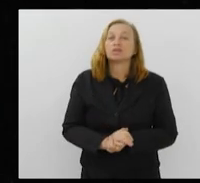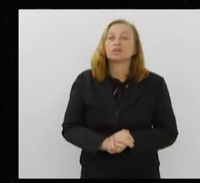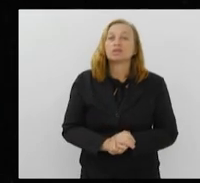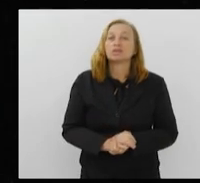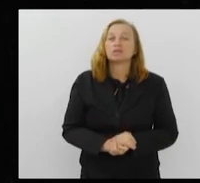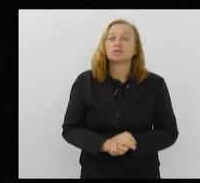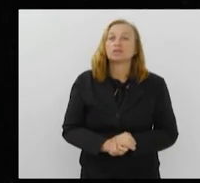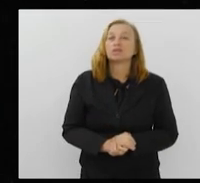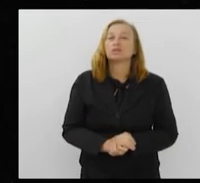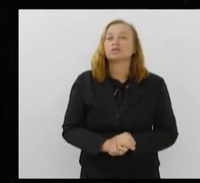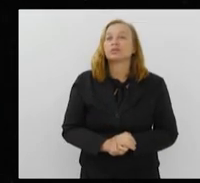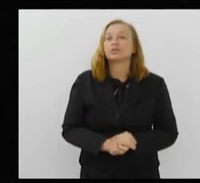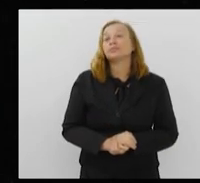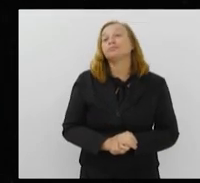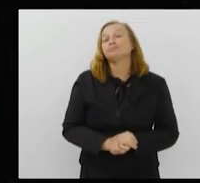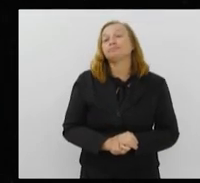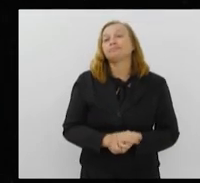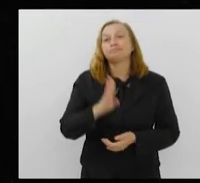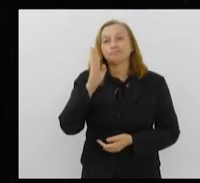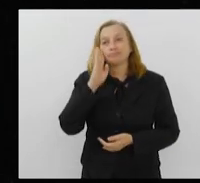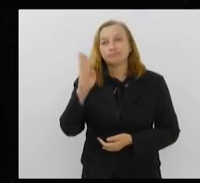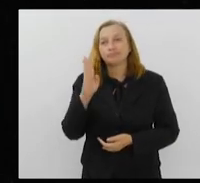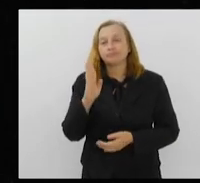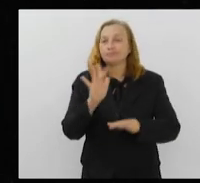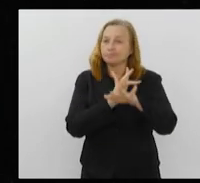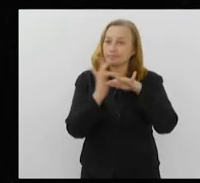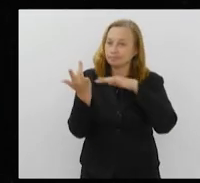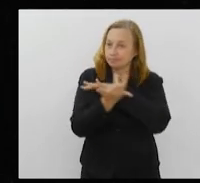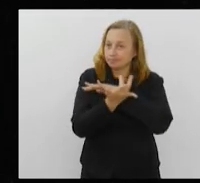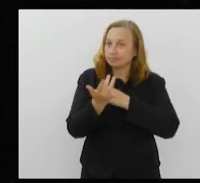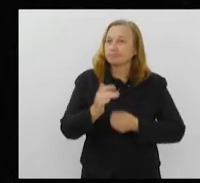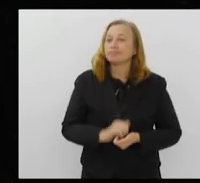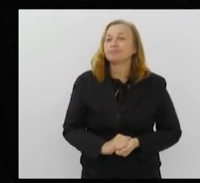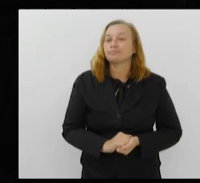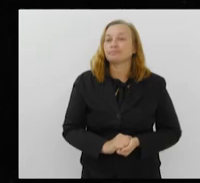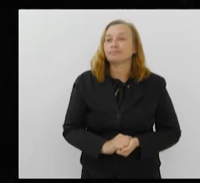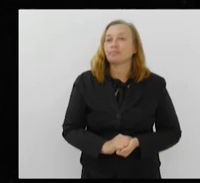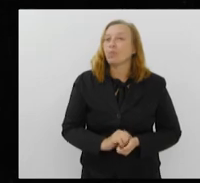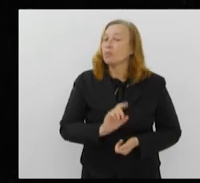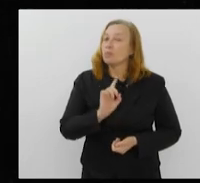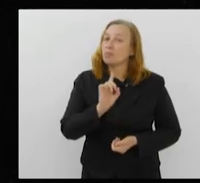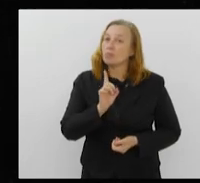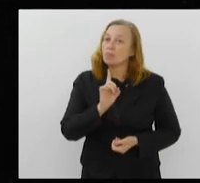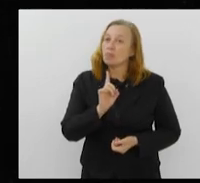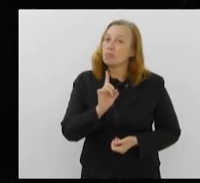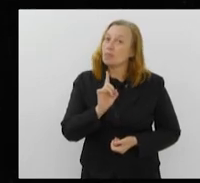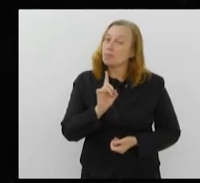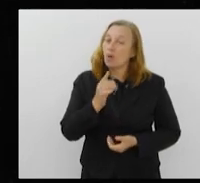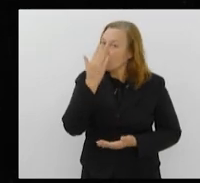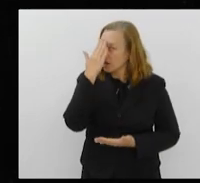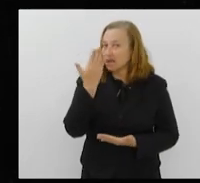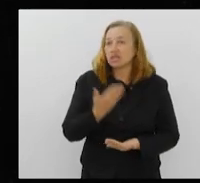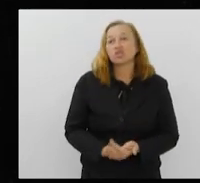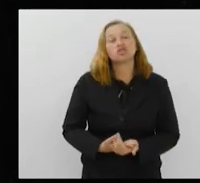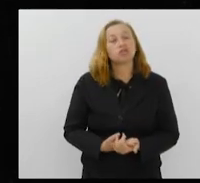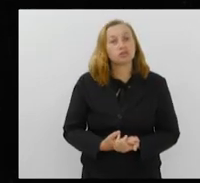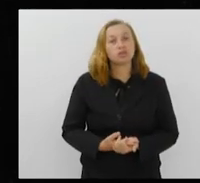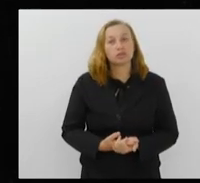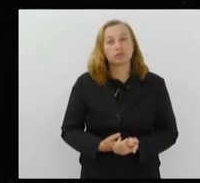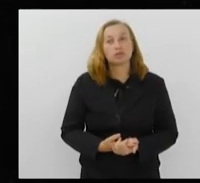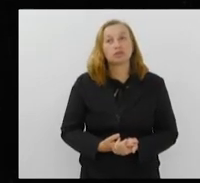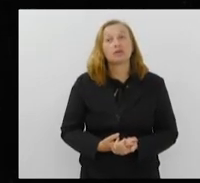chamadas fake news que estão aí, principalmente nas redes, que não caiam nessas notícias falsas, que